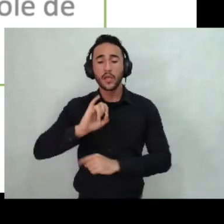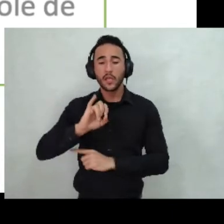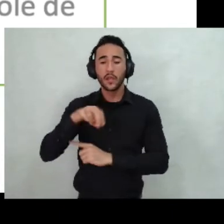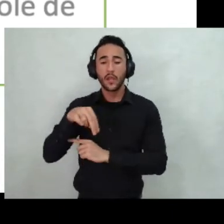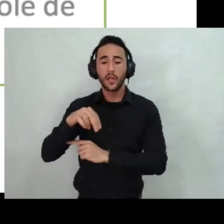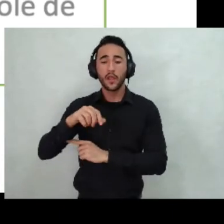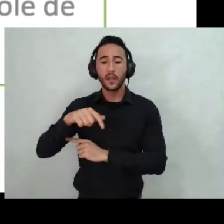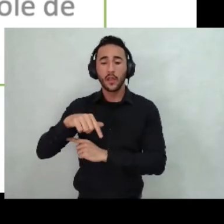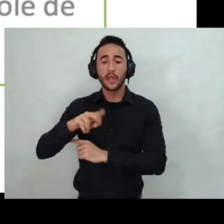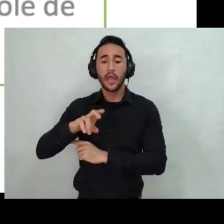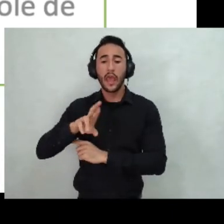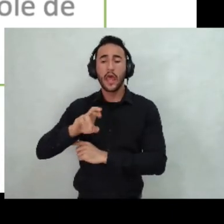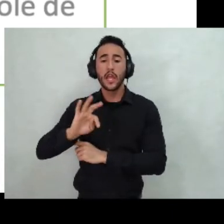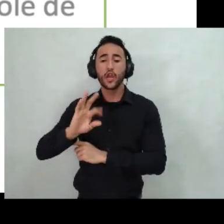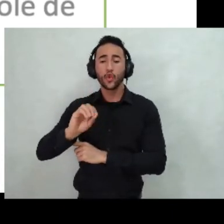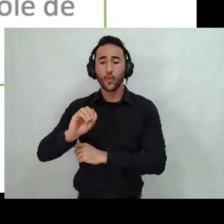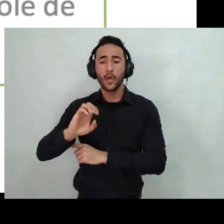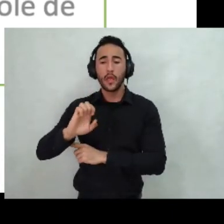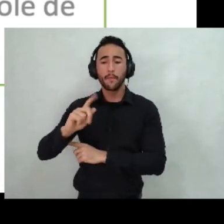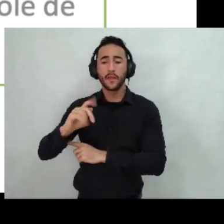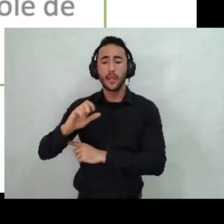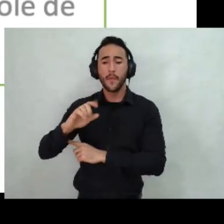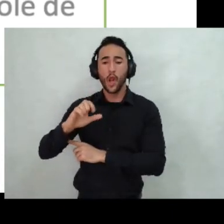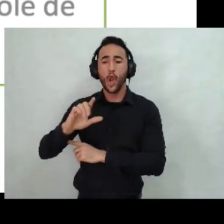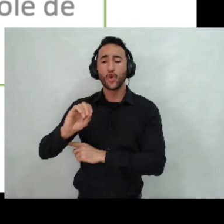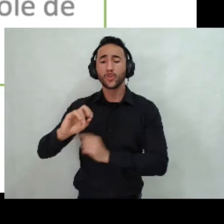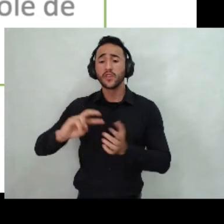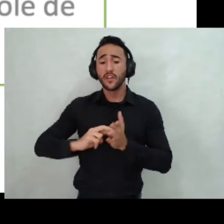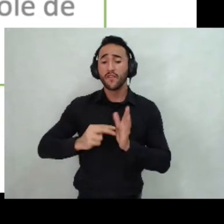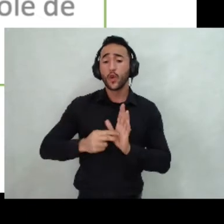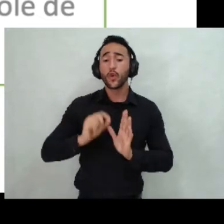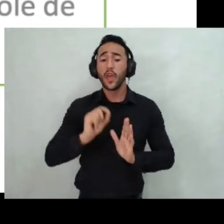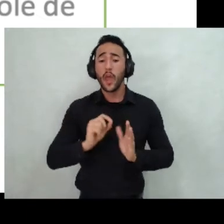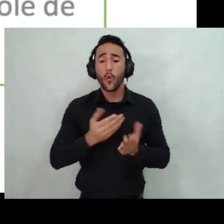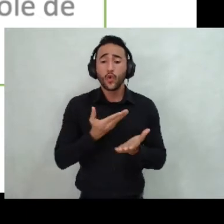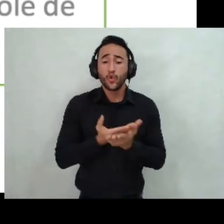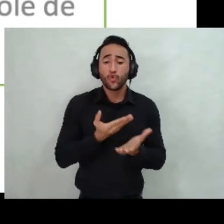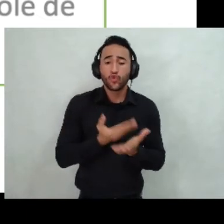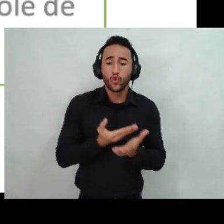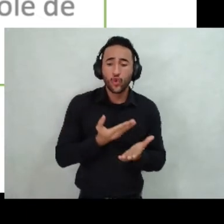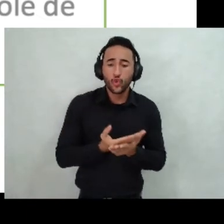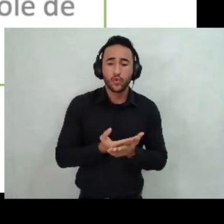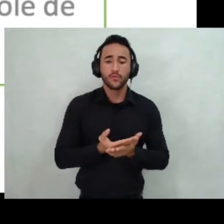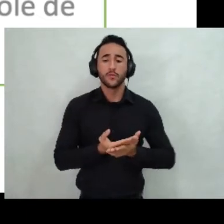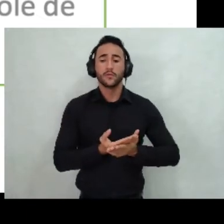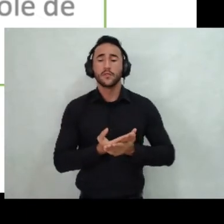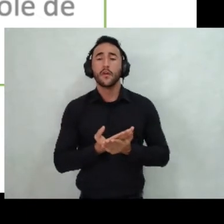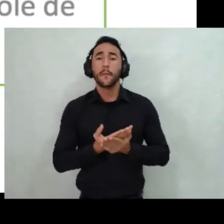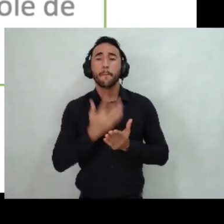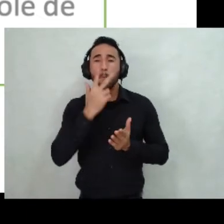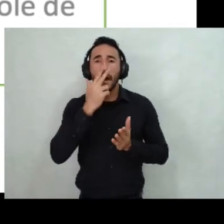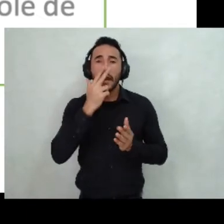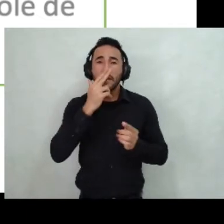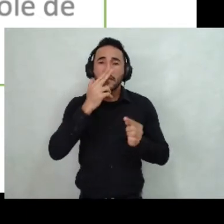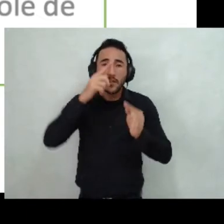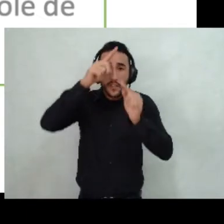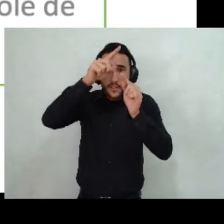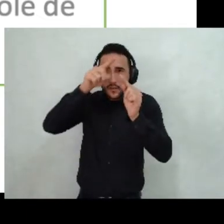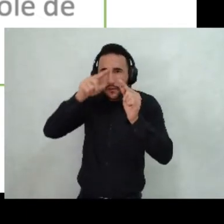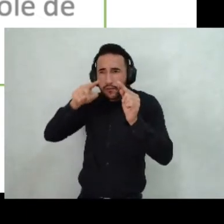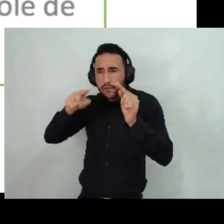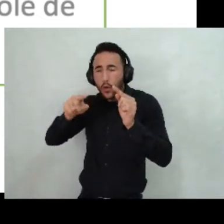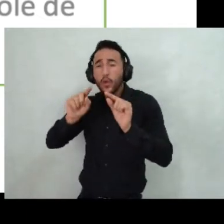um estudo seccional, um estudo de corte transversal, um estudo transversal, geralmente realizado em amostras